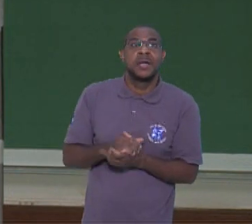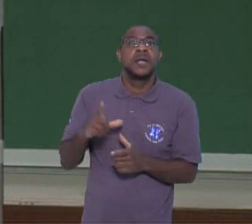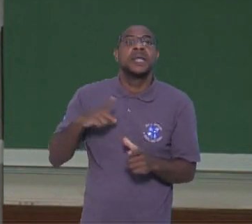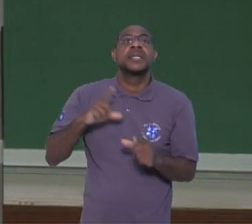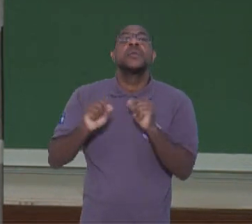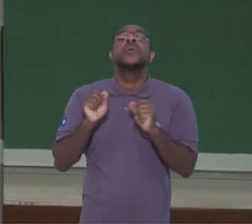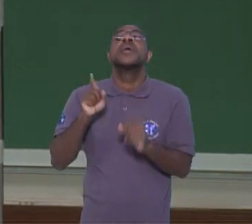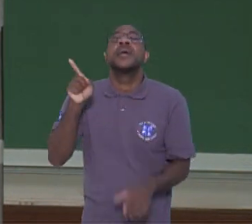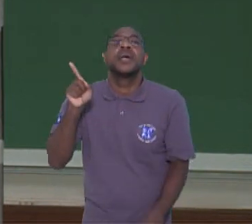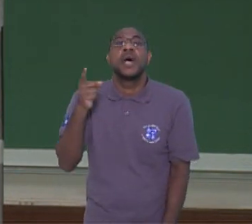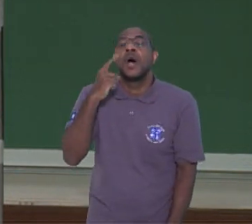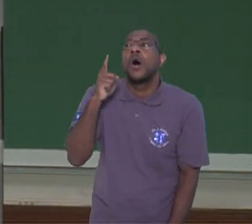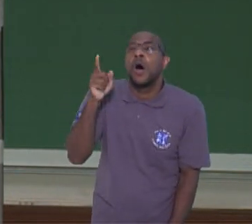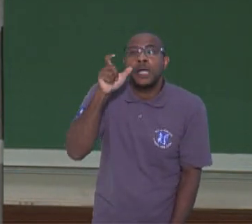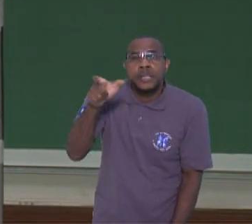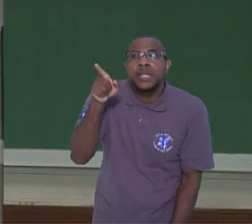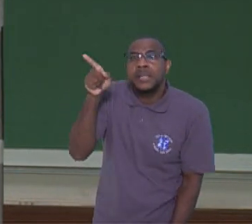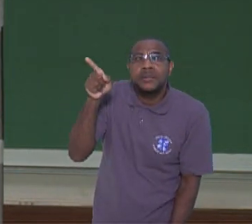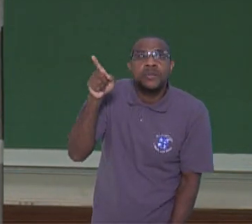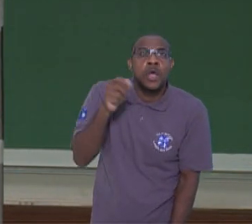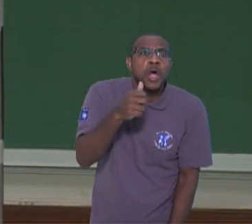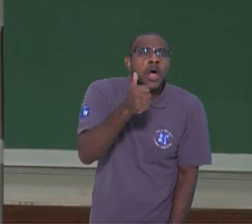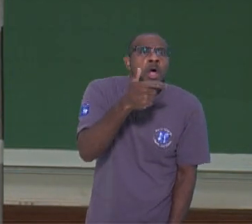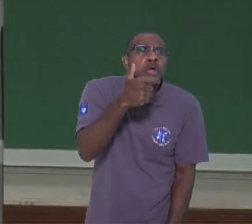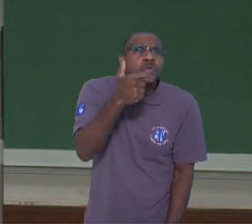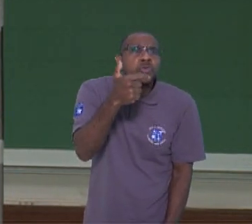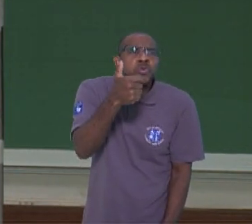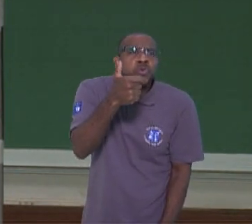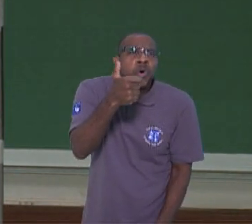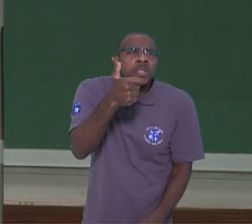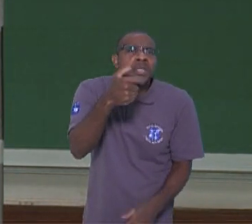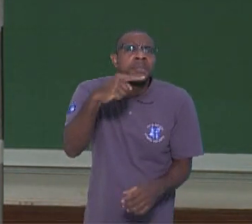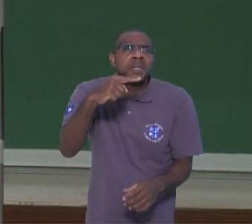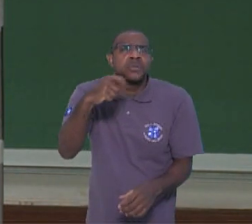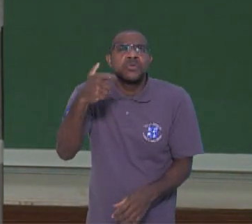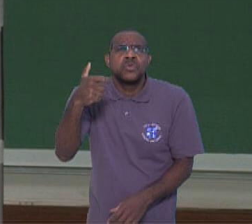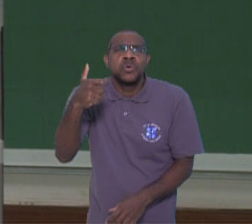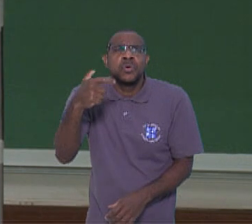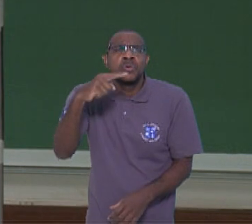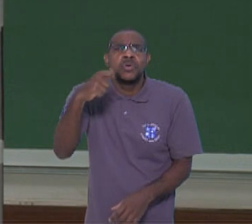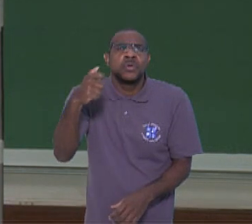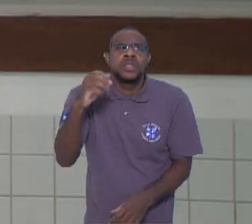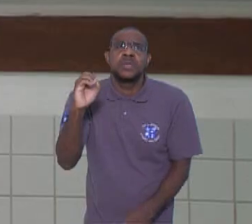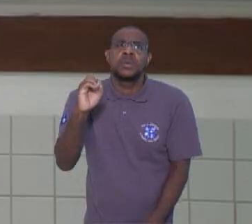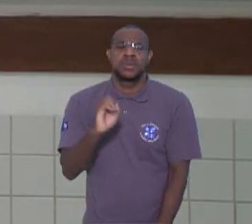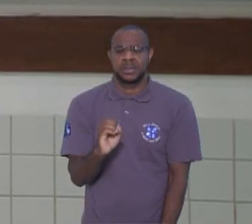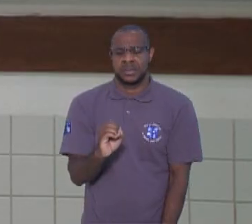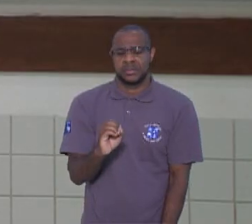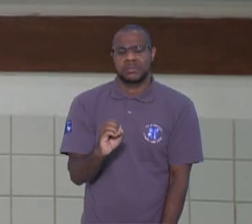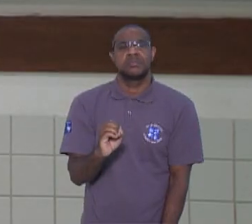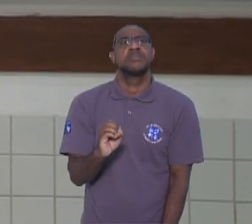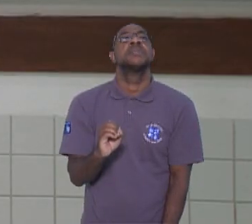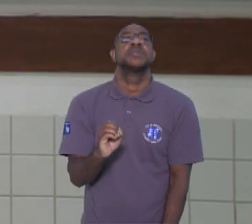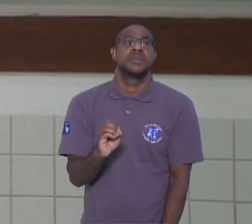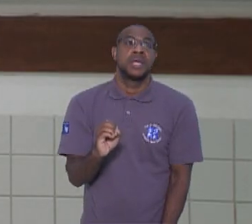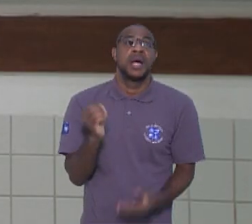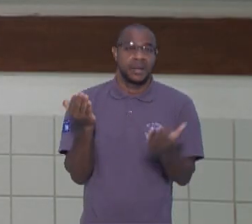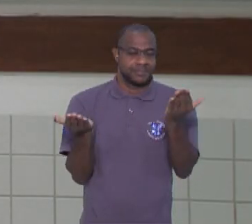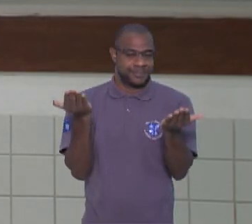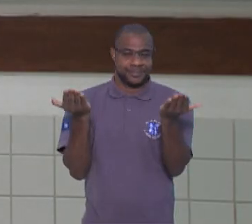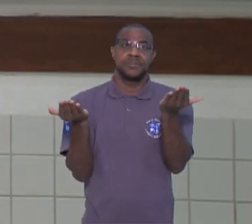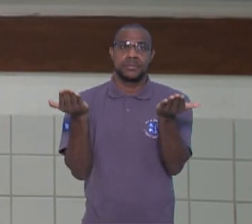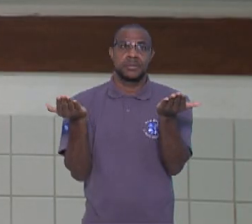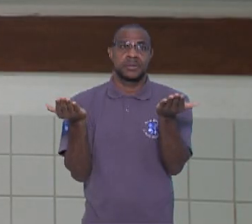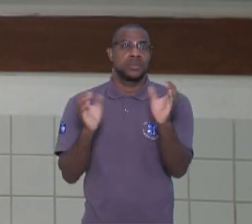tenho? Olha que interessante, 12 menos 12 igual a 0. E deu 0 igual a 0. Lembra do equilíbrio?